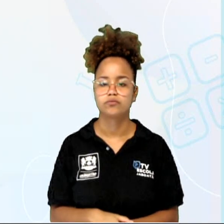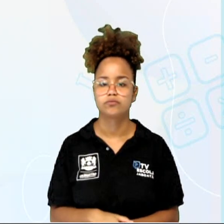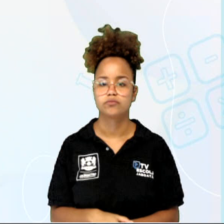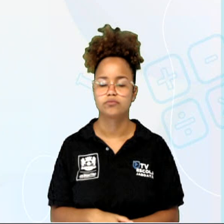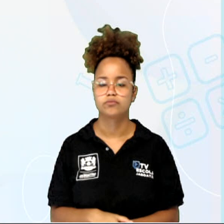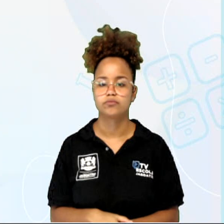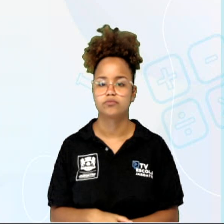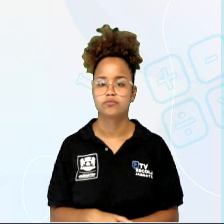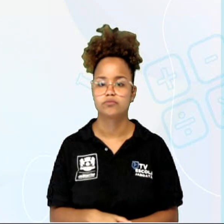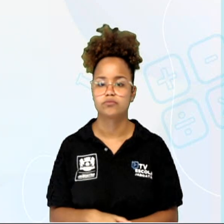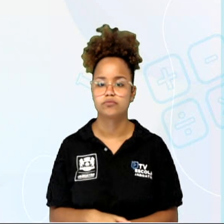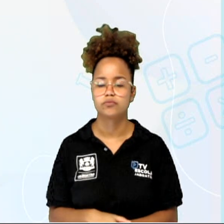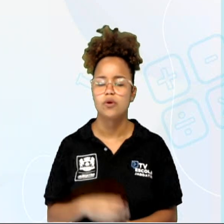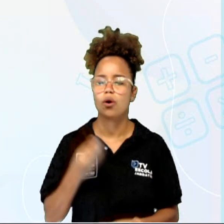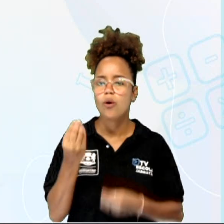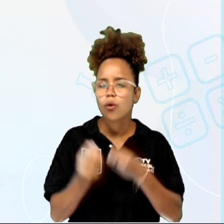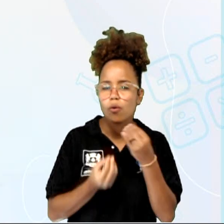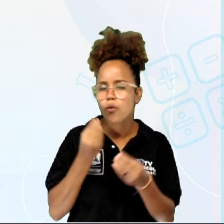you spell